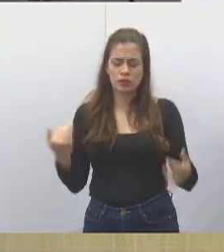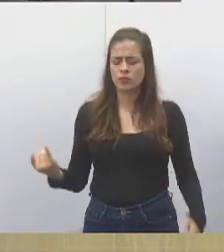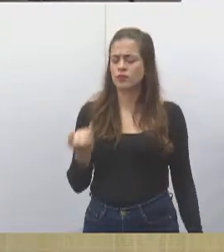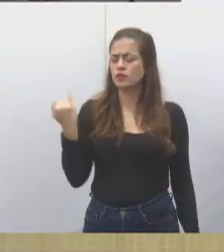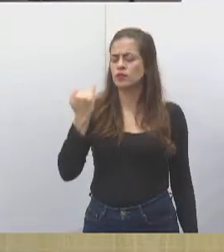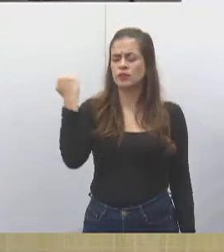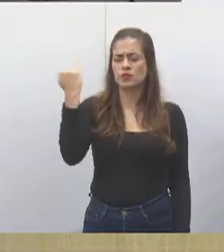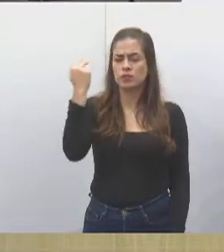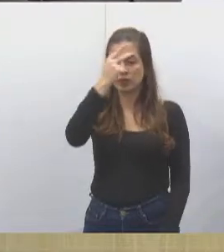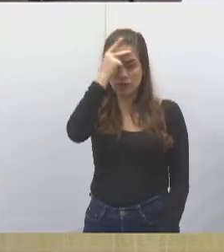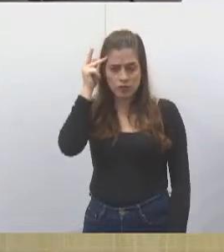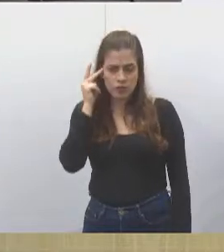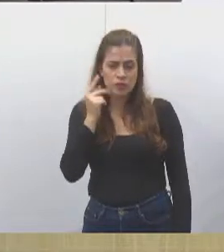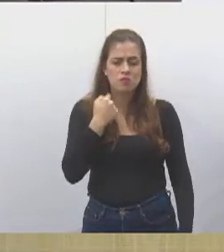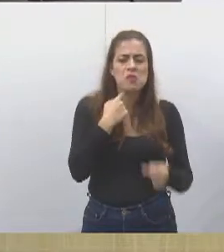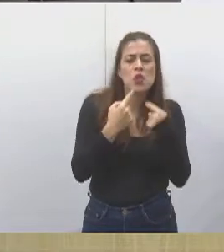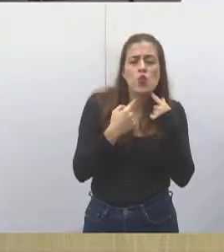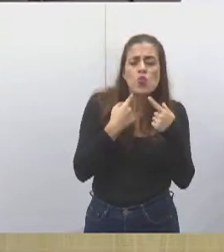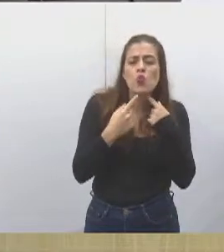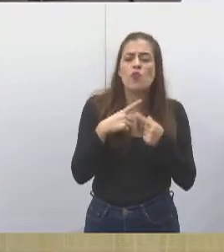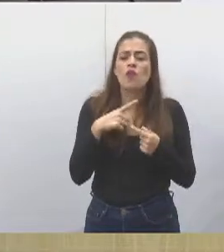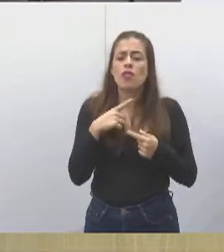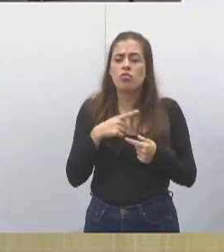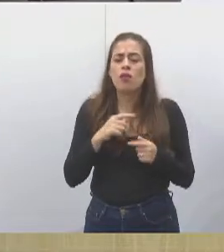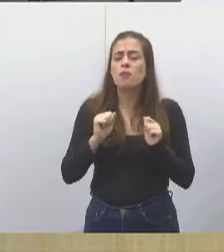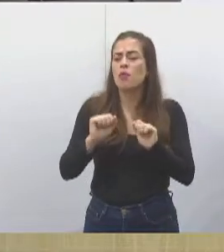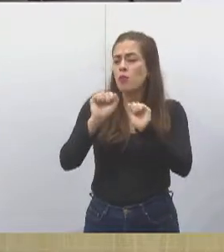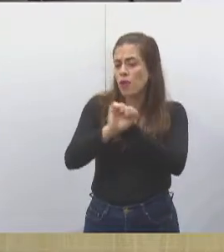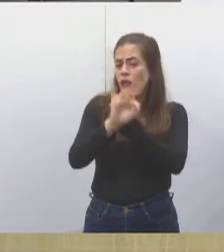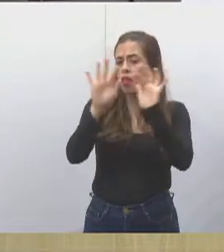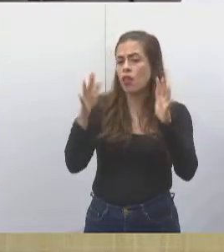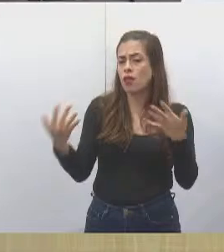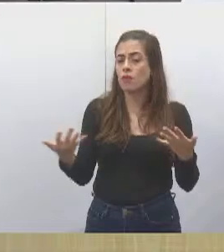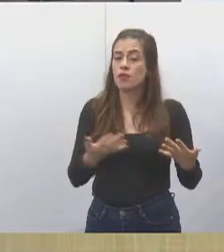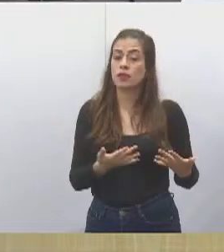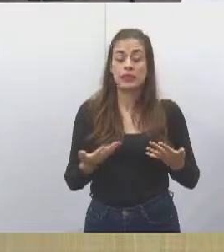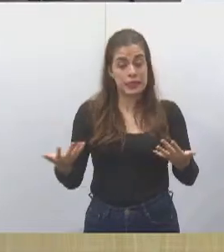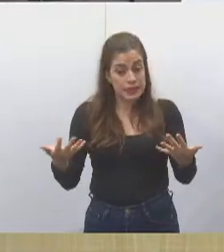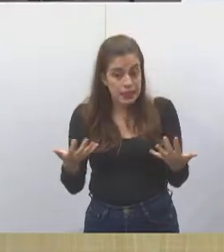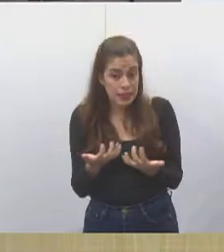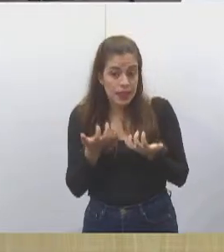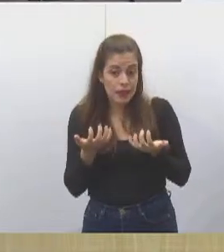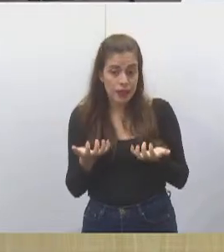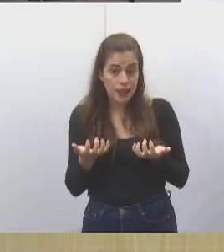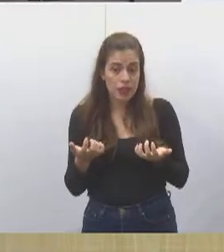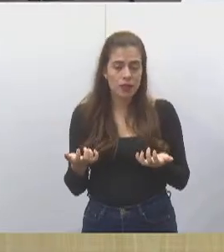possam tirar as dúvidas. E aqui eu quero ressaltar aqui,